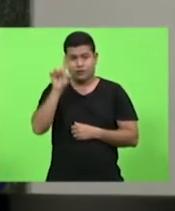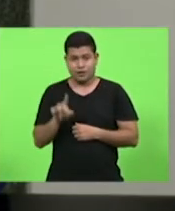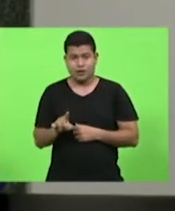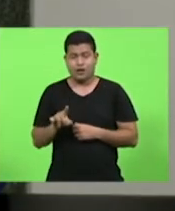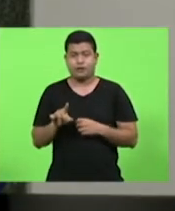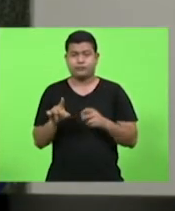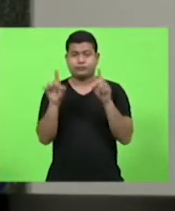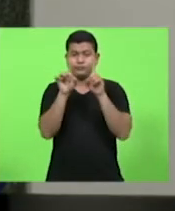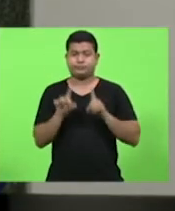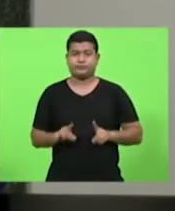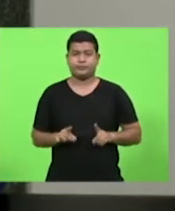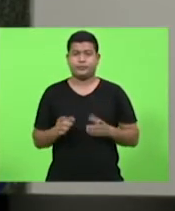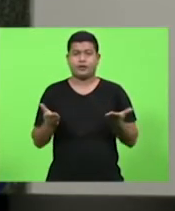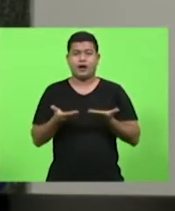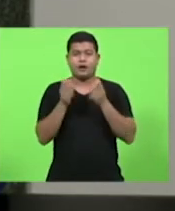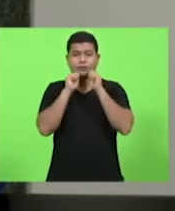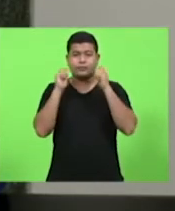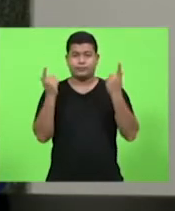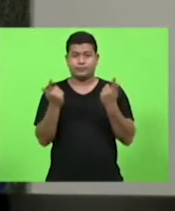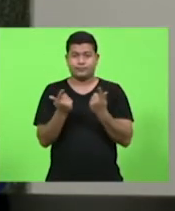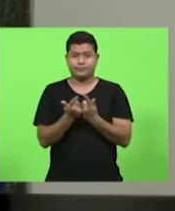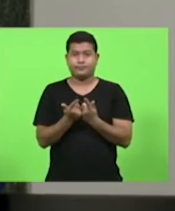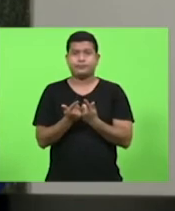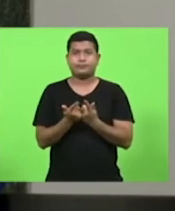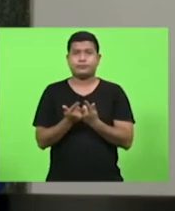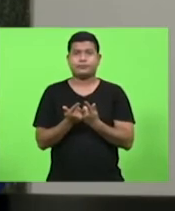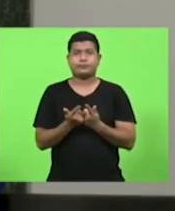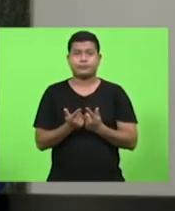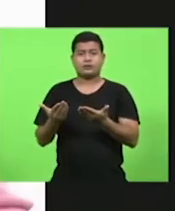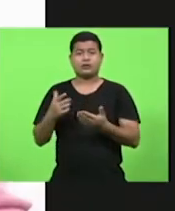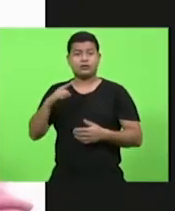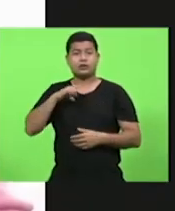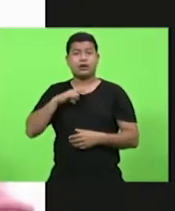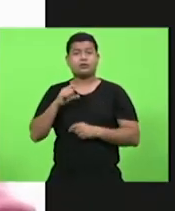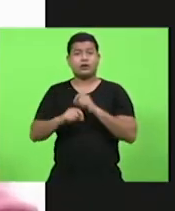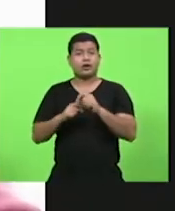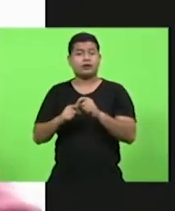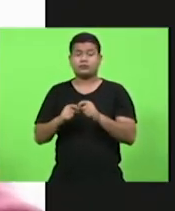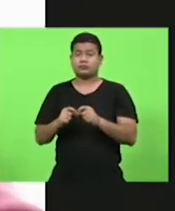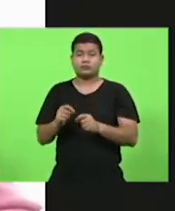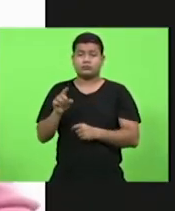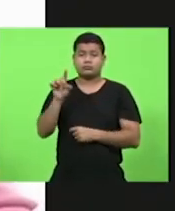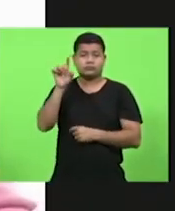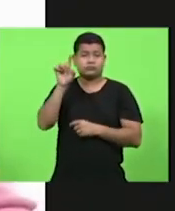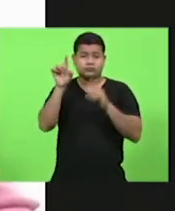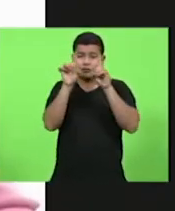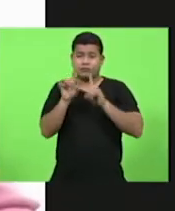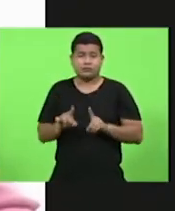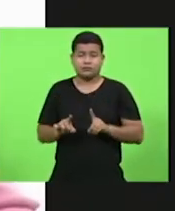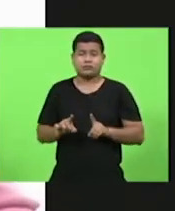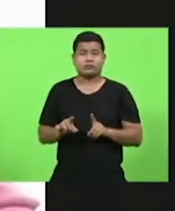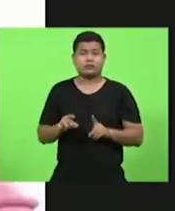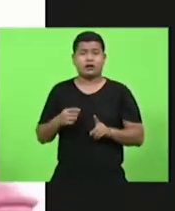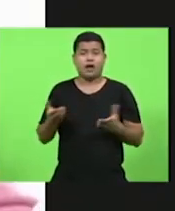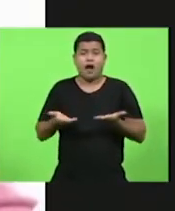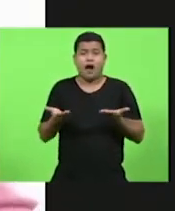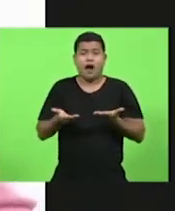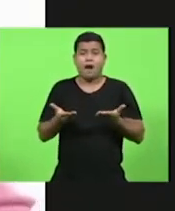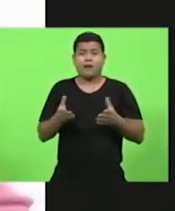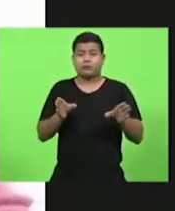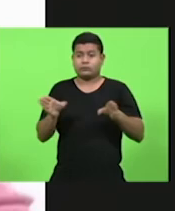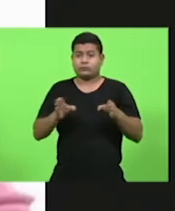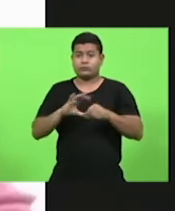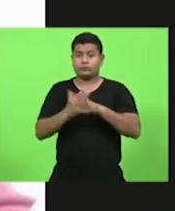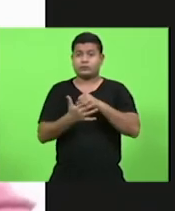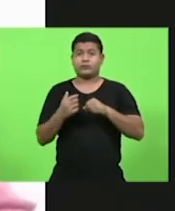grupo a discussão foi promovida pela comissão da pessoa com deficiência da Assembleia Legislativa a Presidente do Conselho Estadual dos direitos da